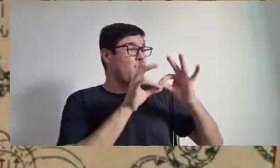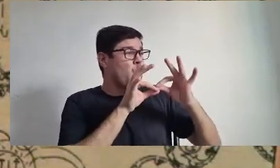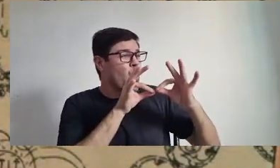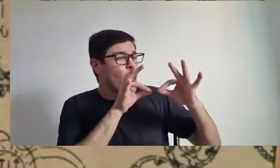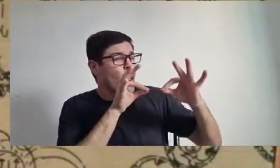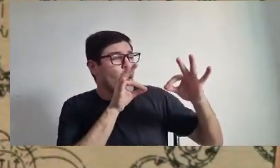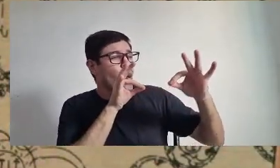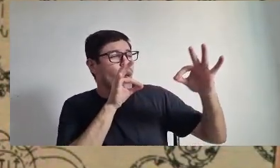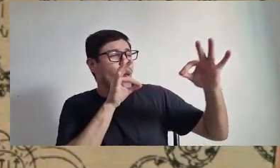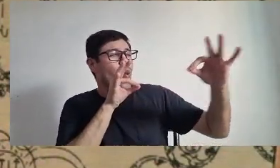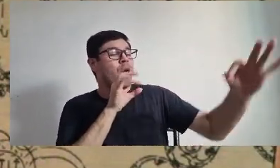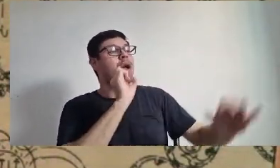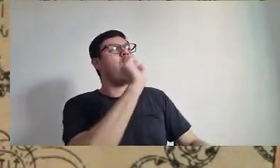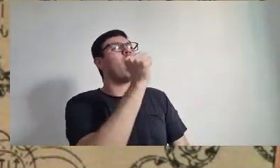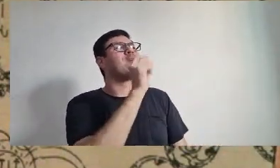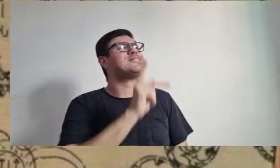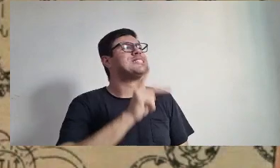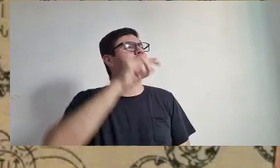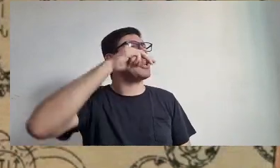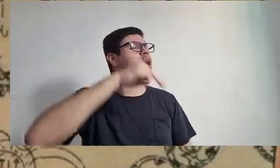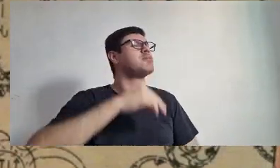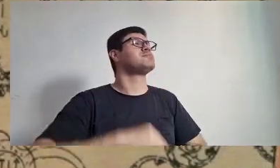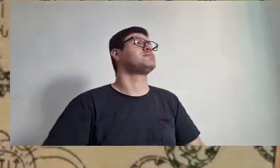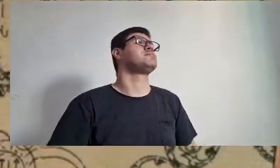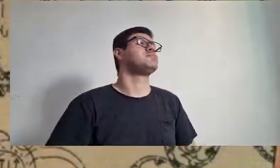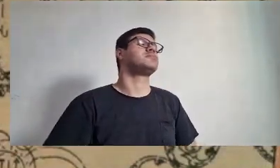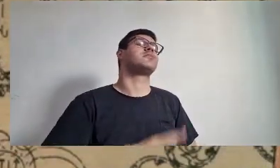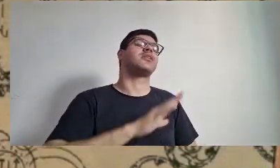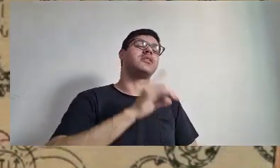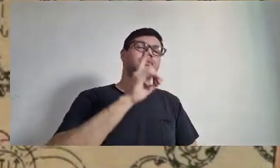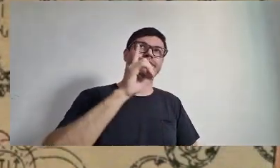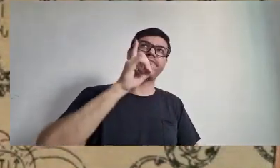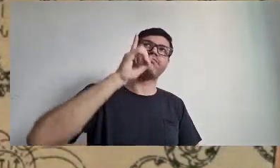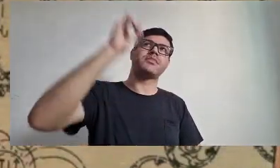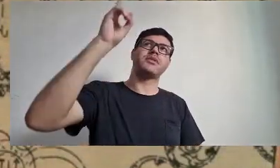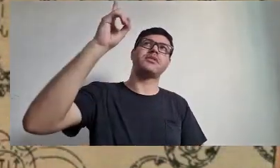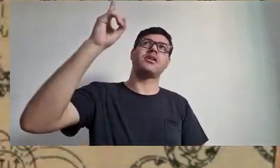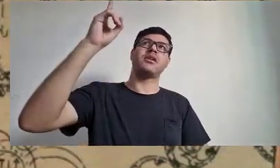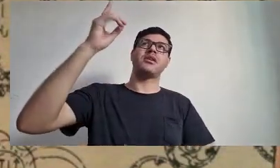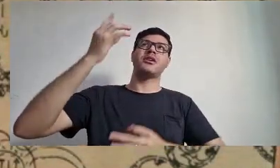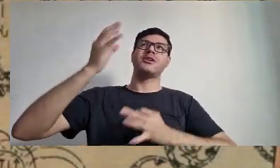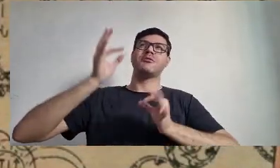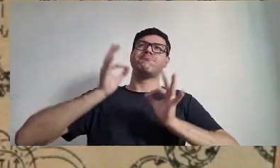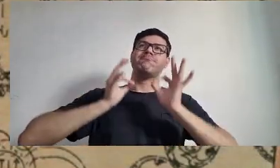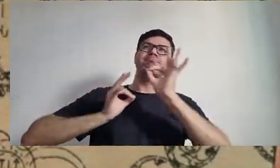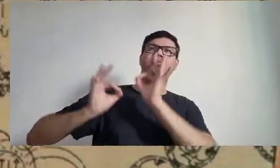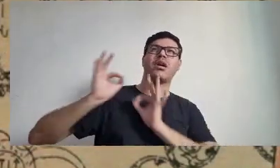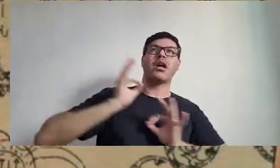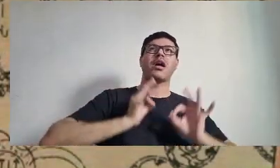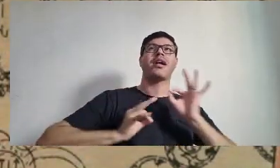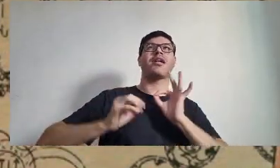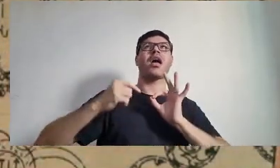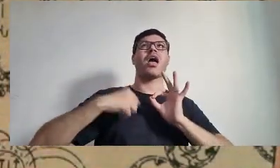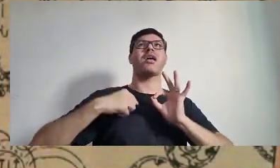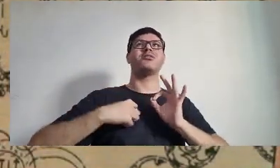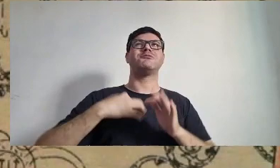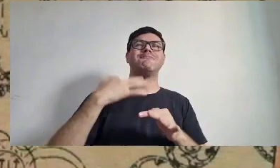sozinho. E Deus me preparou para aguentar depois o